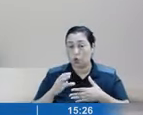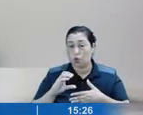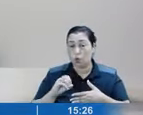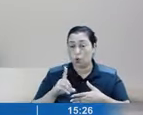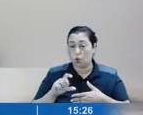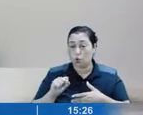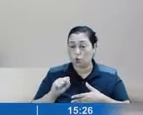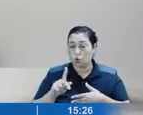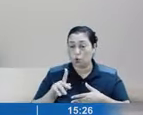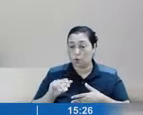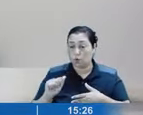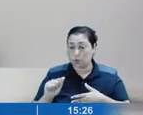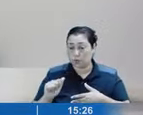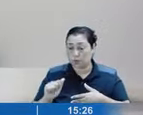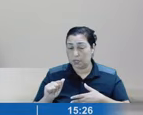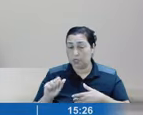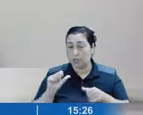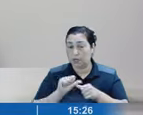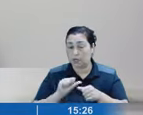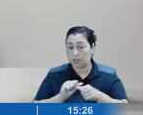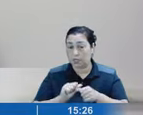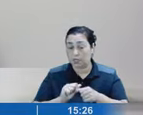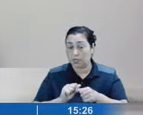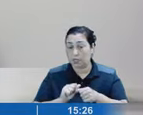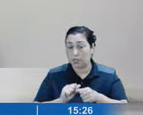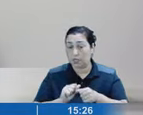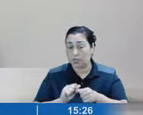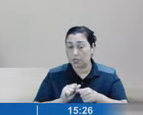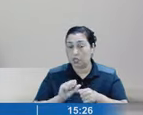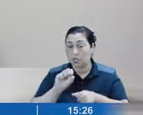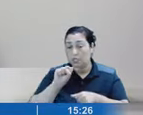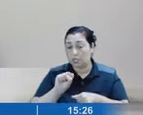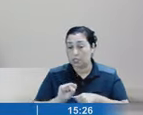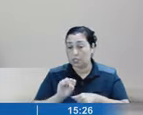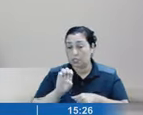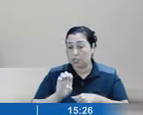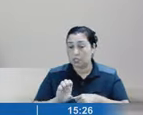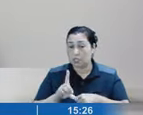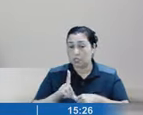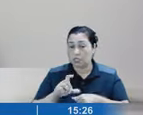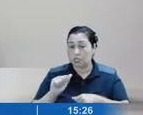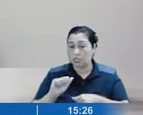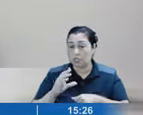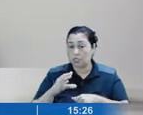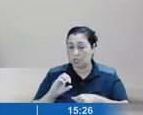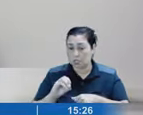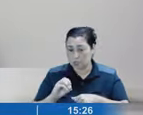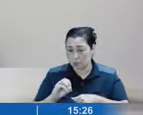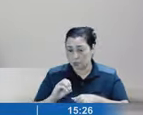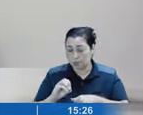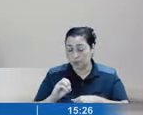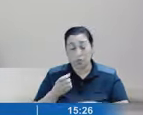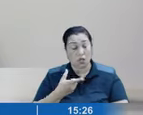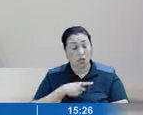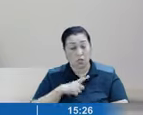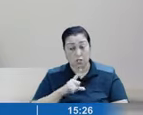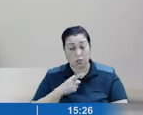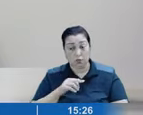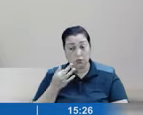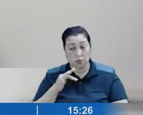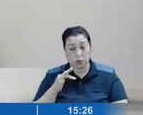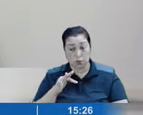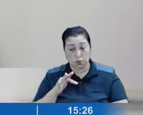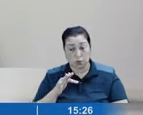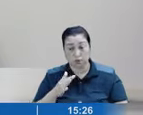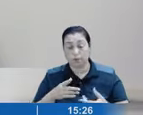ela é feita com sedação, né? Então, realmente, o paciente não existe dor, o paciente não sente